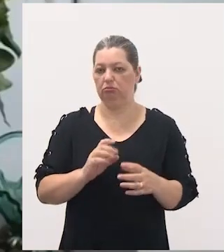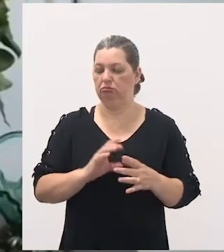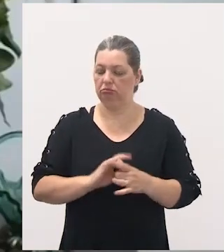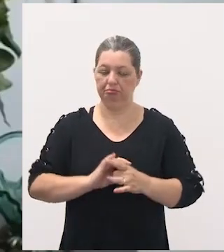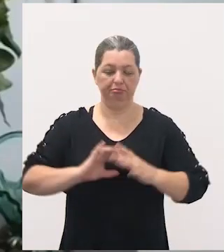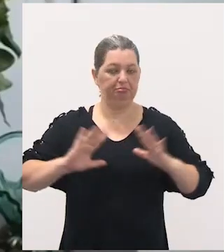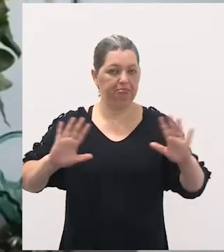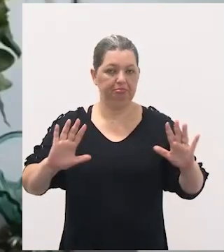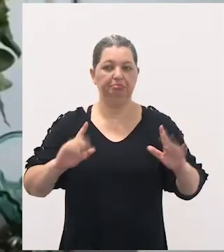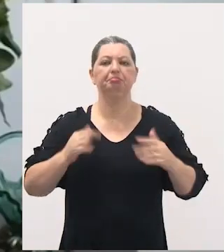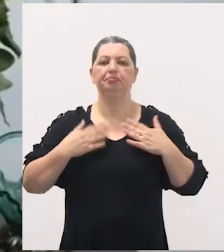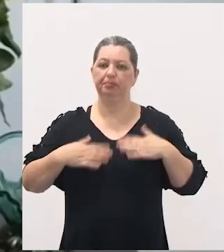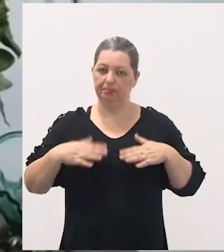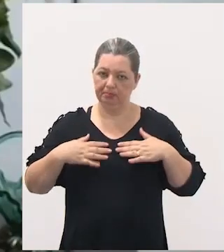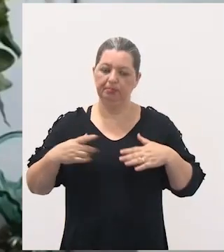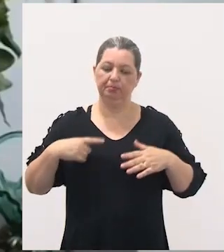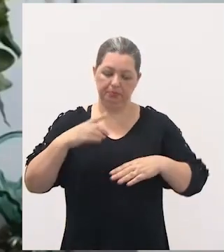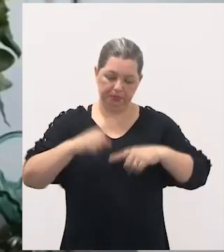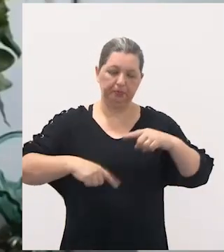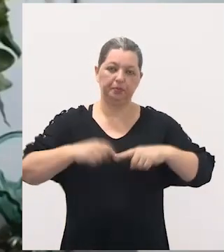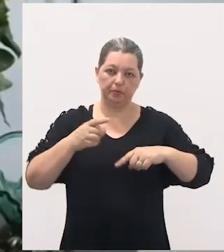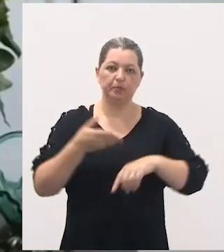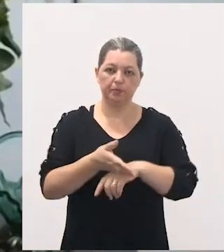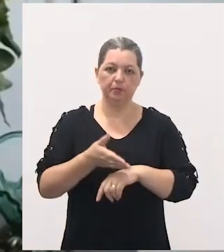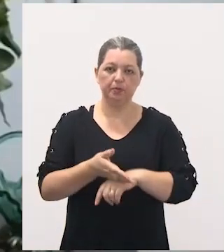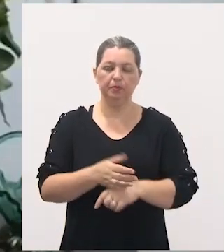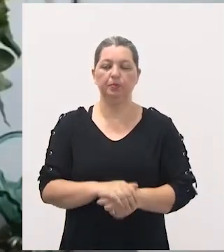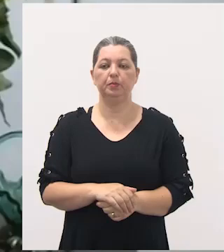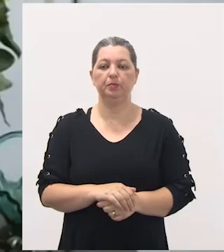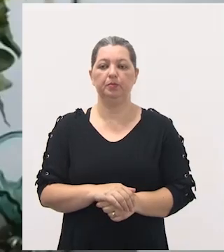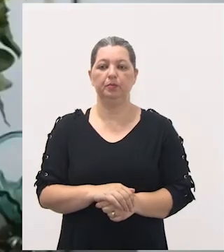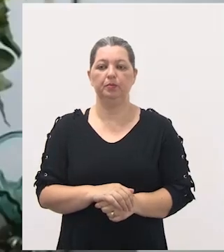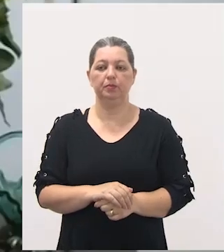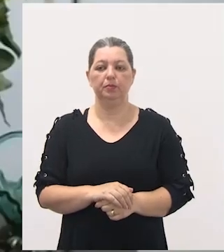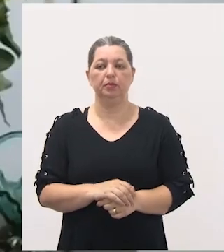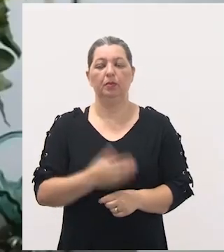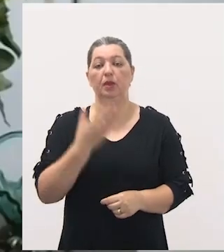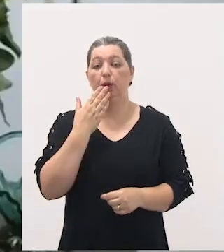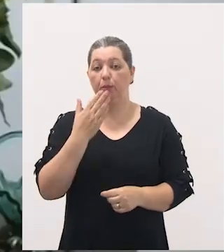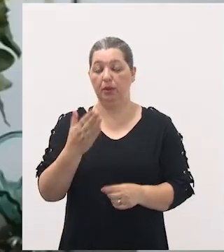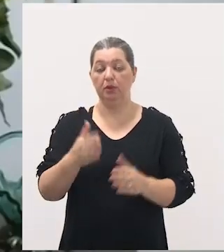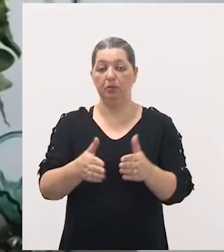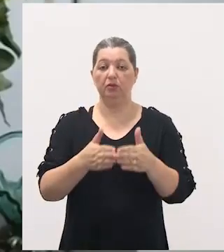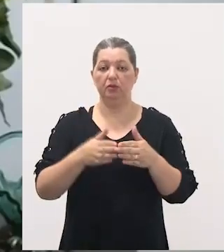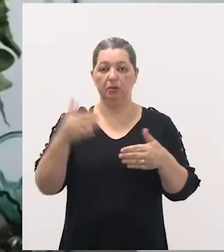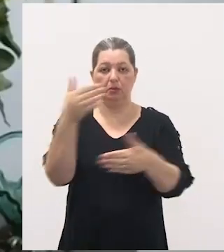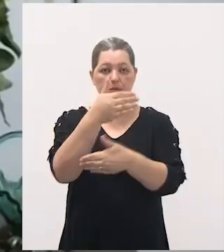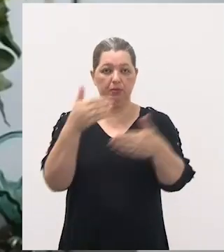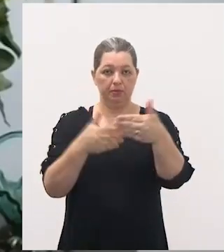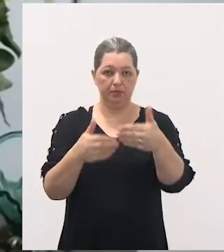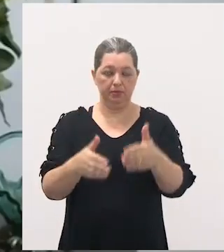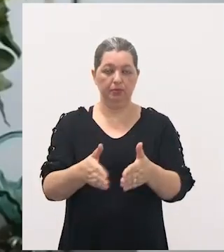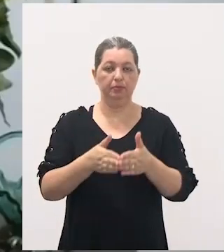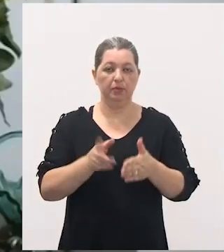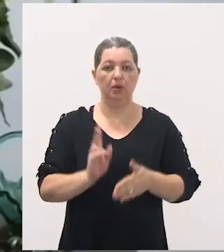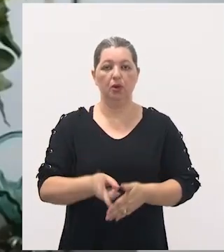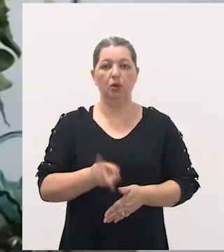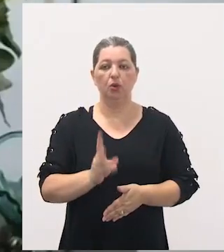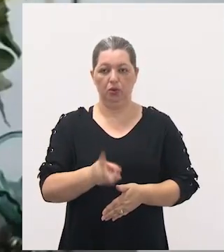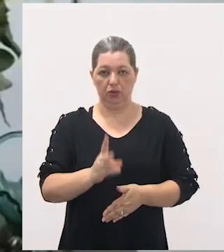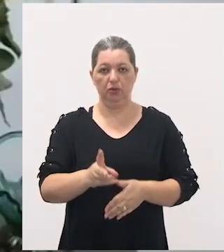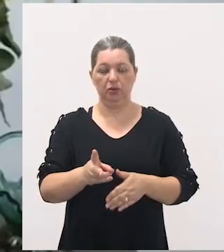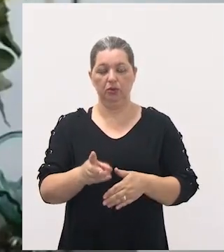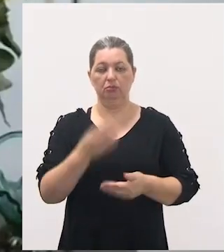vocês terão todo esse material. Então eu peço a gentileza de vocês colocarem o PPT para que a gente possa continuar a